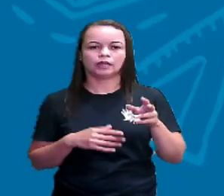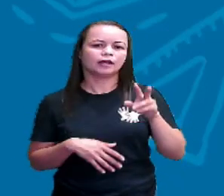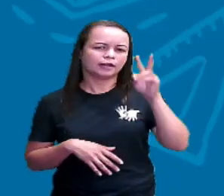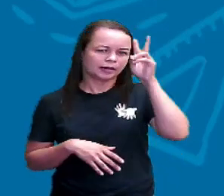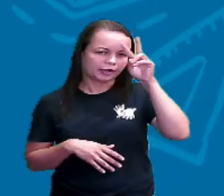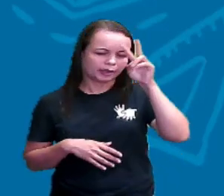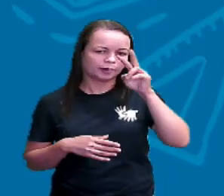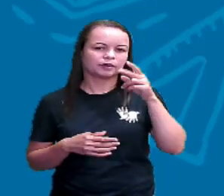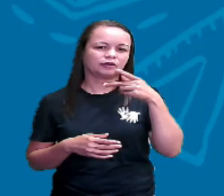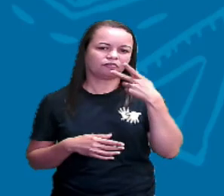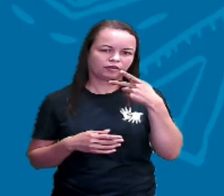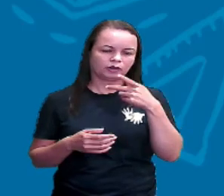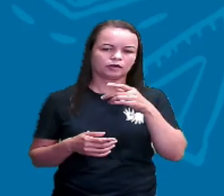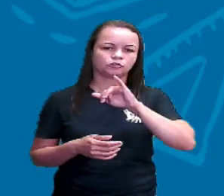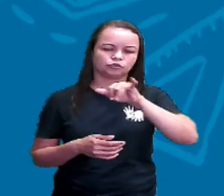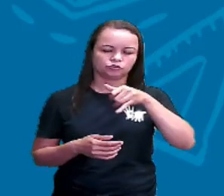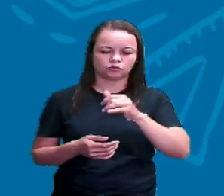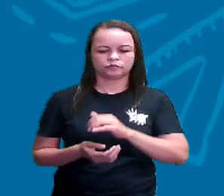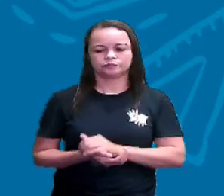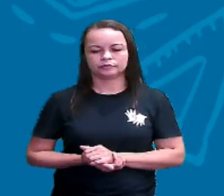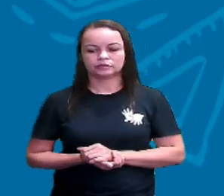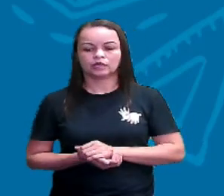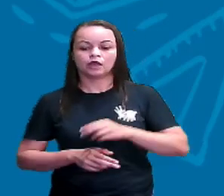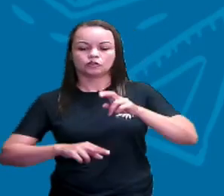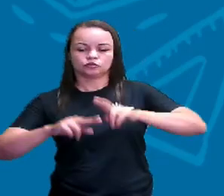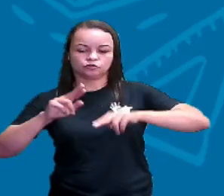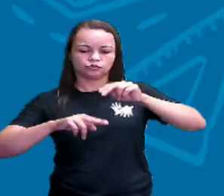do J, tá certo? Julho,